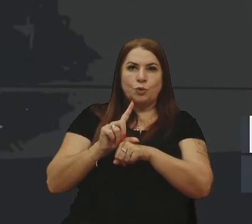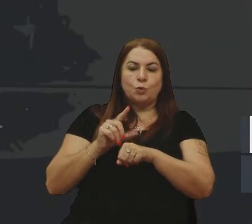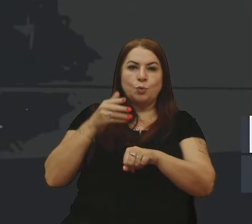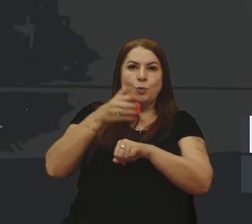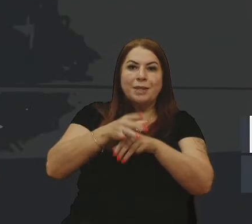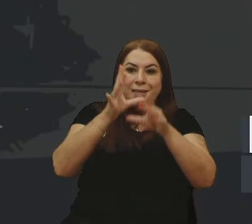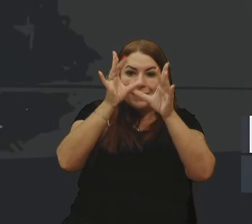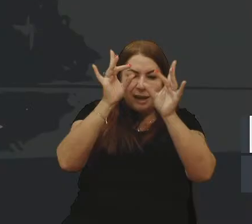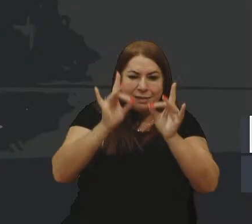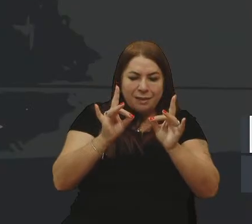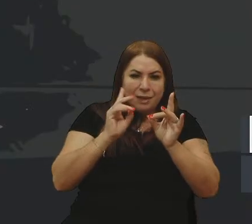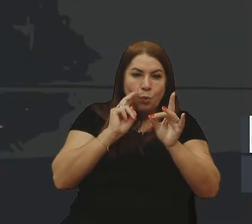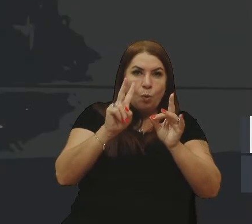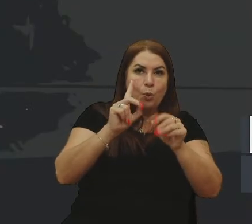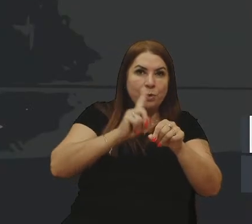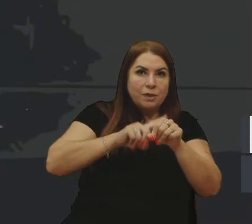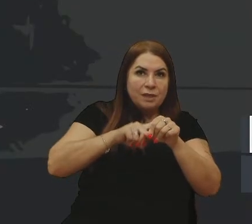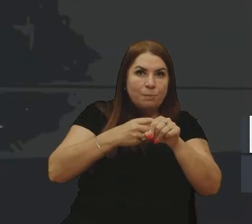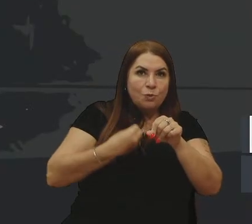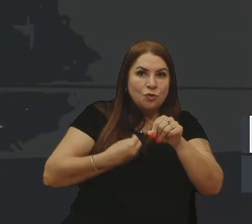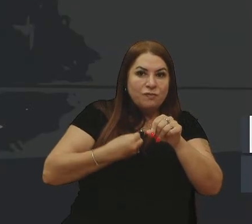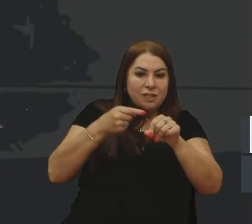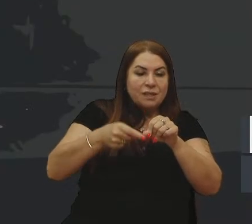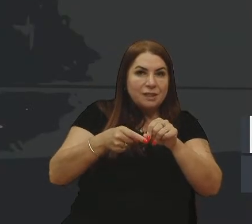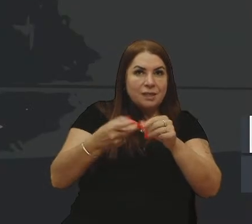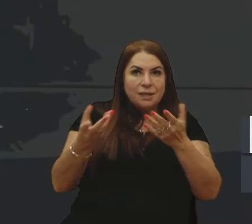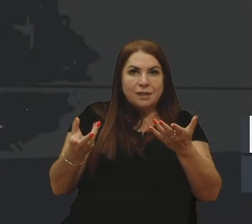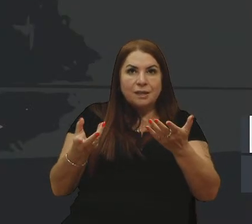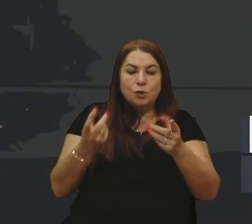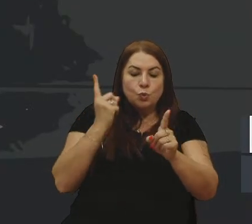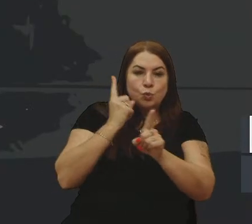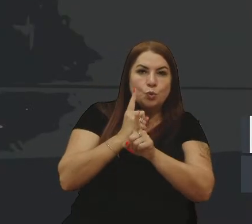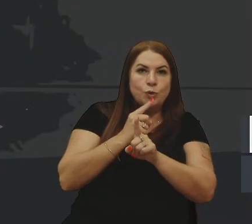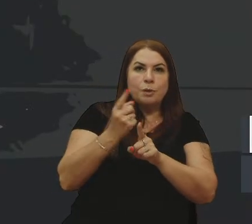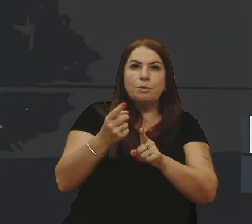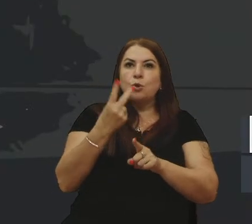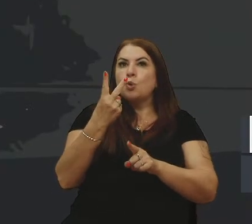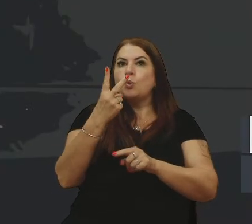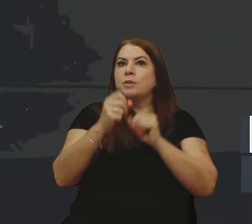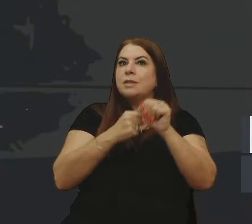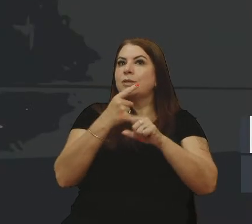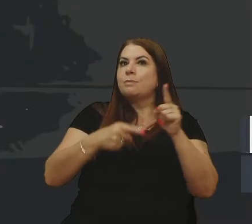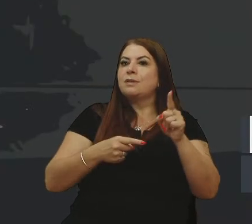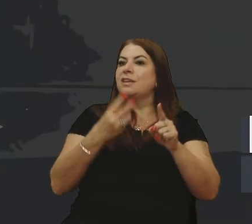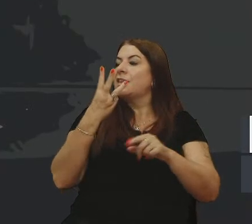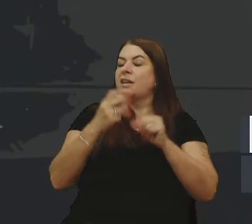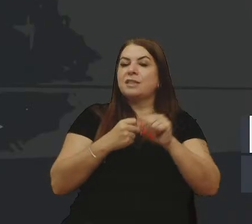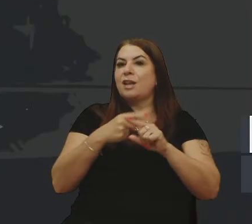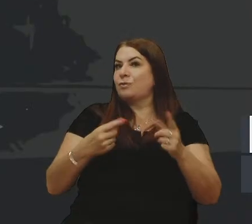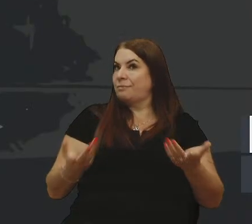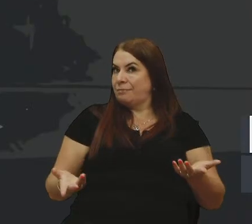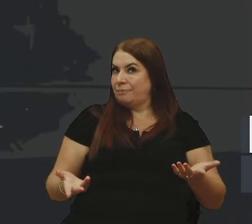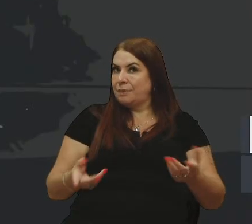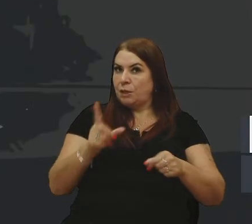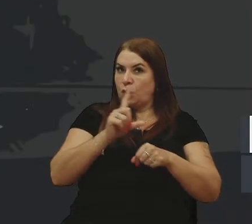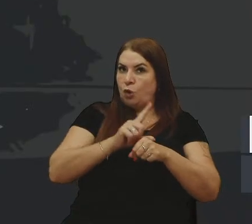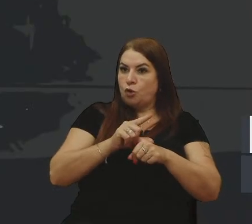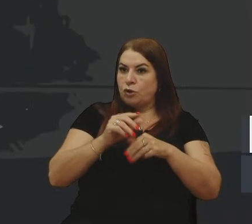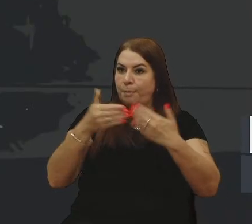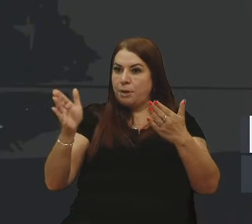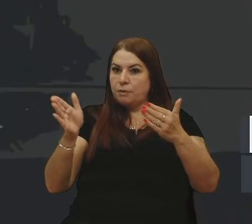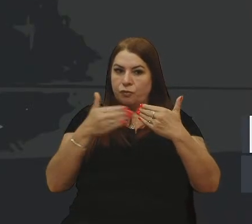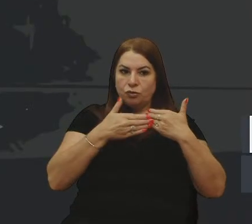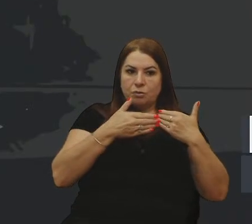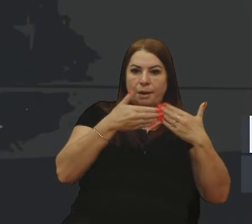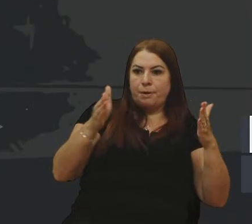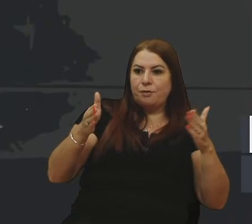detalhe e tu começa a ver qual é o tempo de vida dessas operações, tu descobre que é 2 anos e meio, 3 anos. Ou seja, tem loja abrindo e fechando a todo